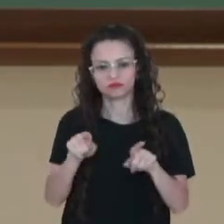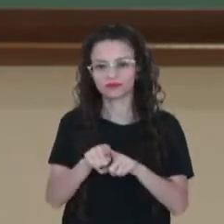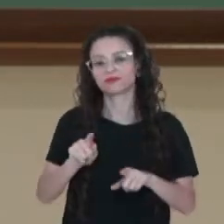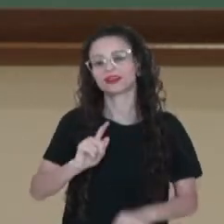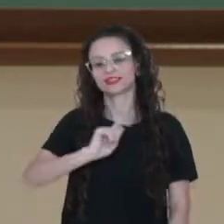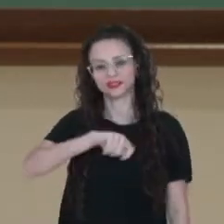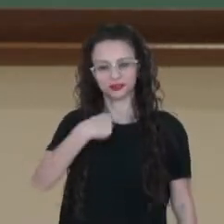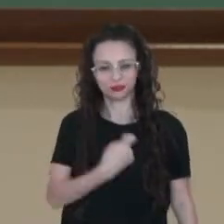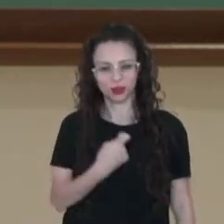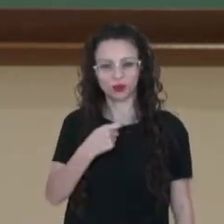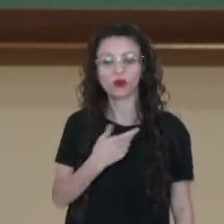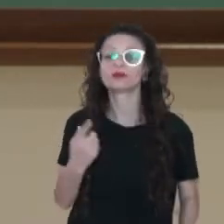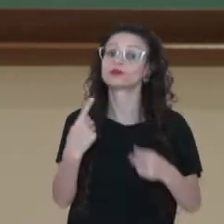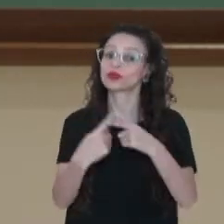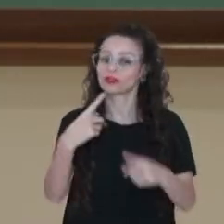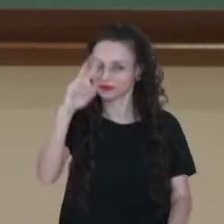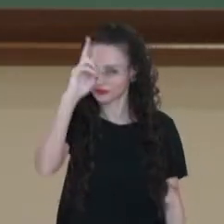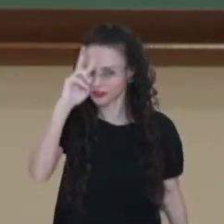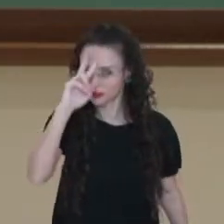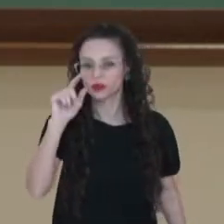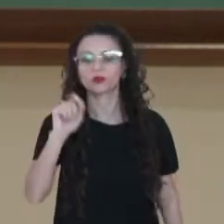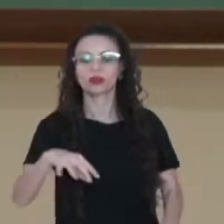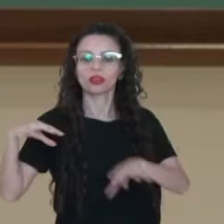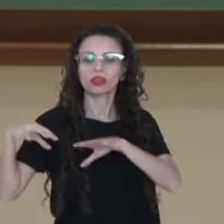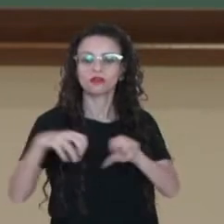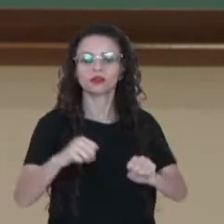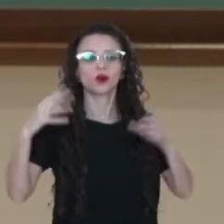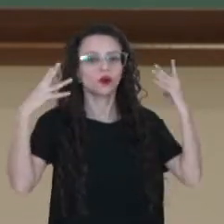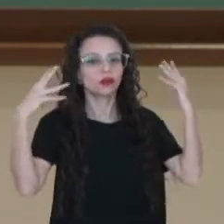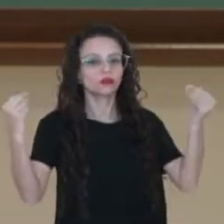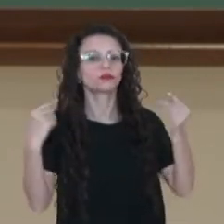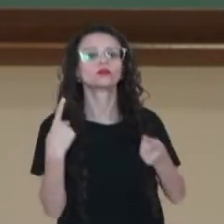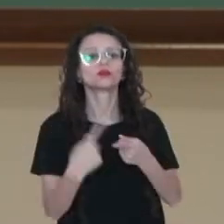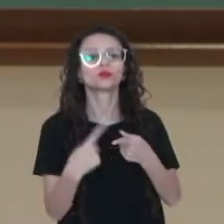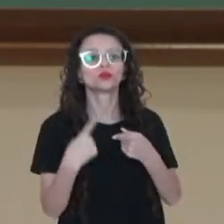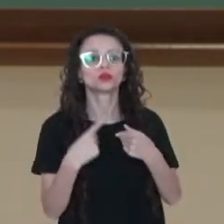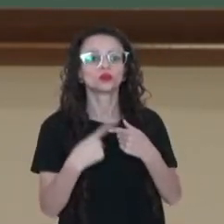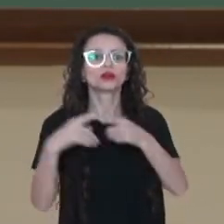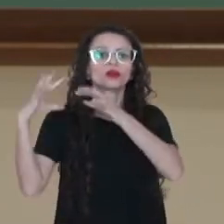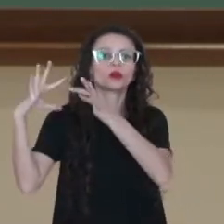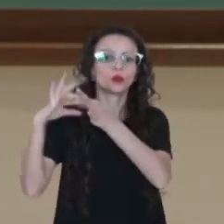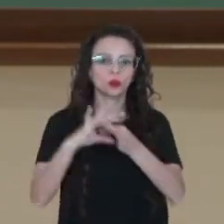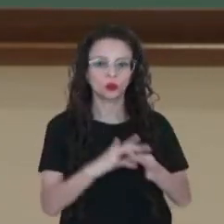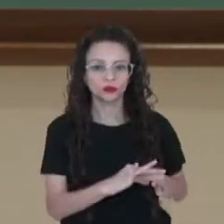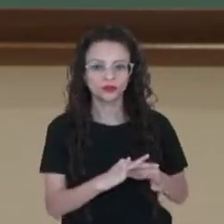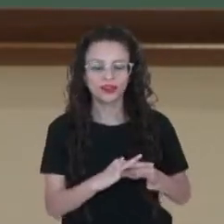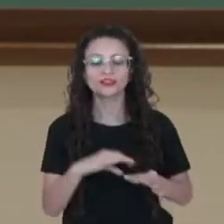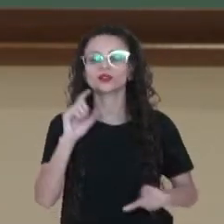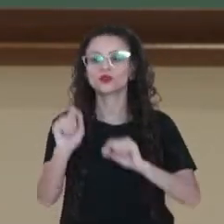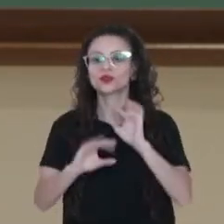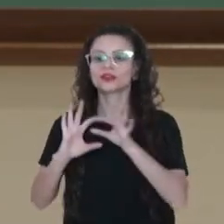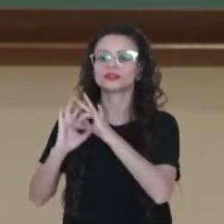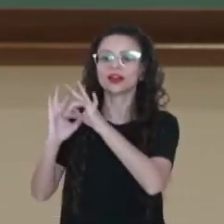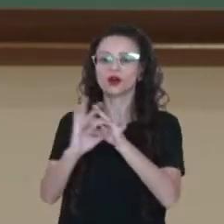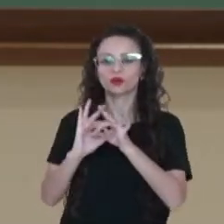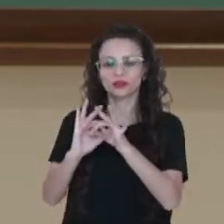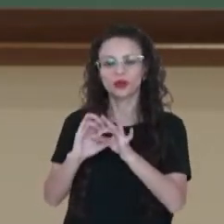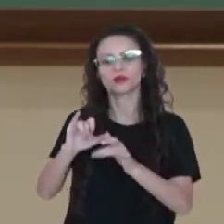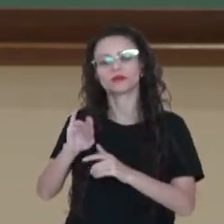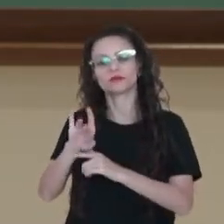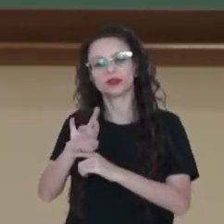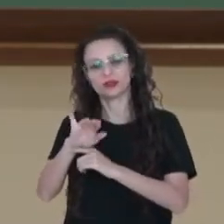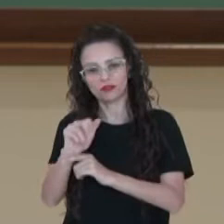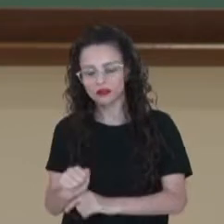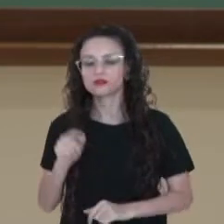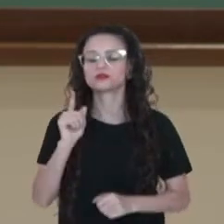na época, porque temos que lembrar que a invasão holandesa ela acontece no contexto da União Ibérica. Então, os